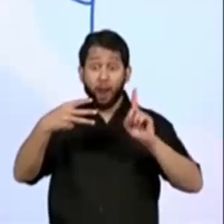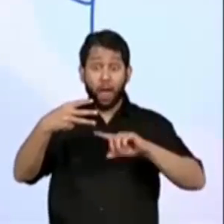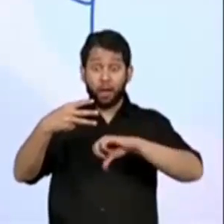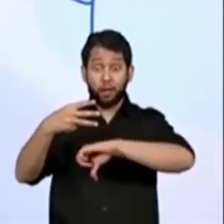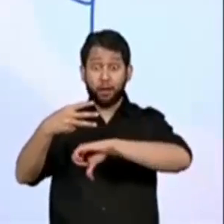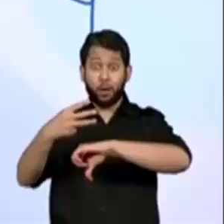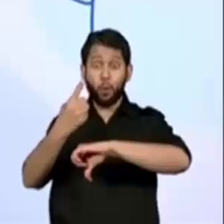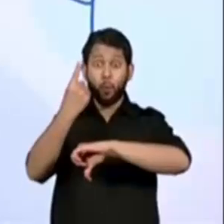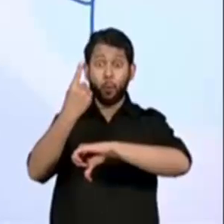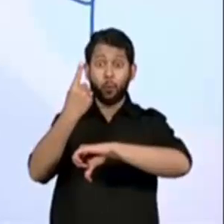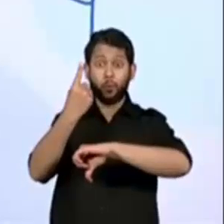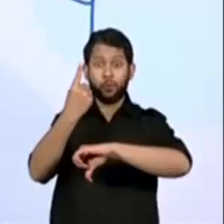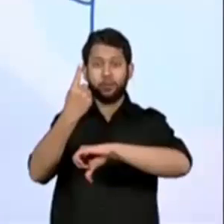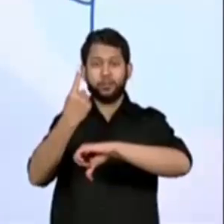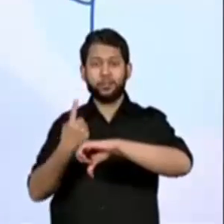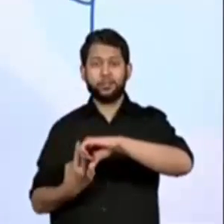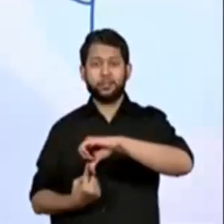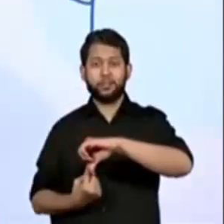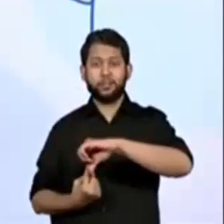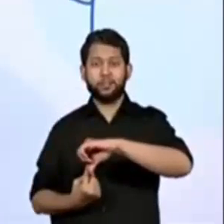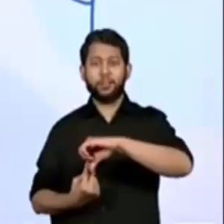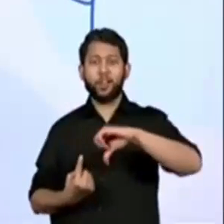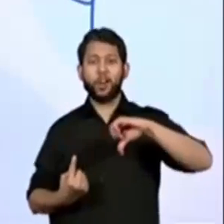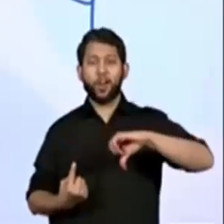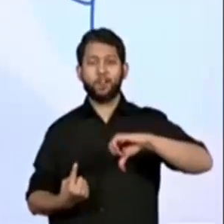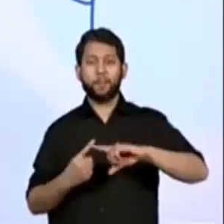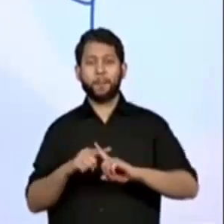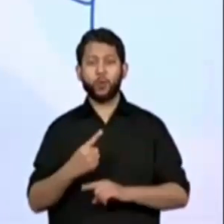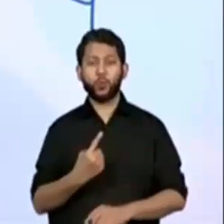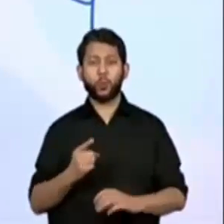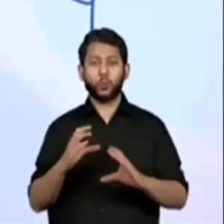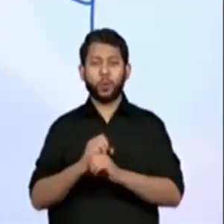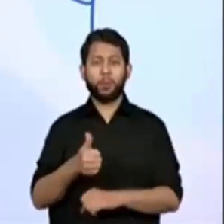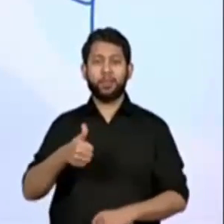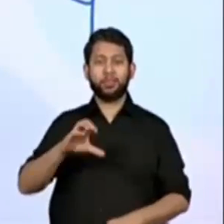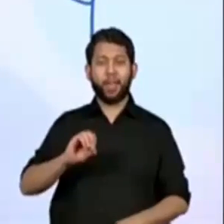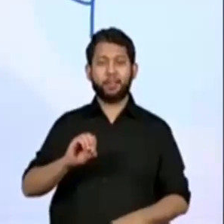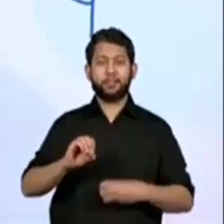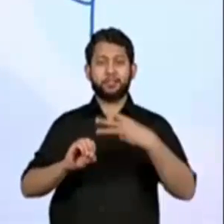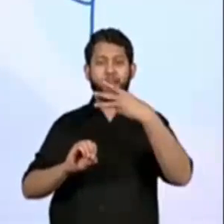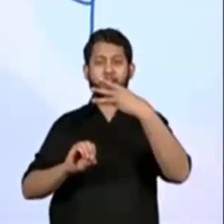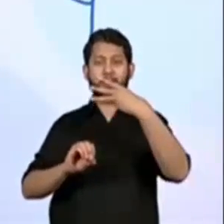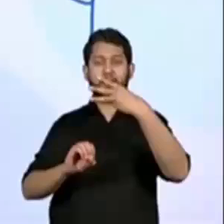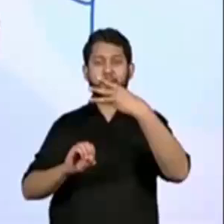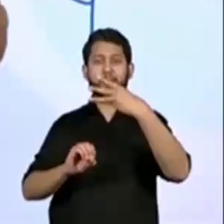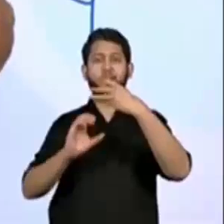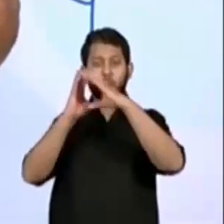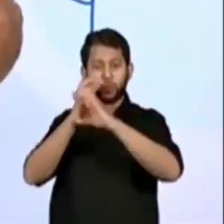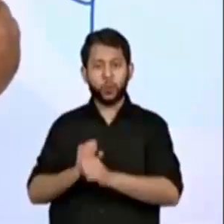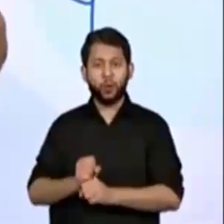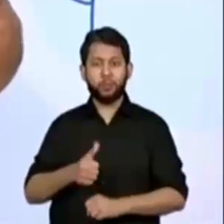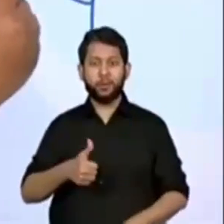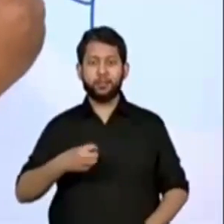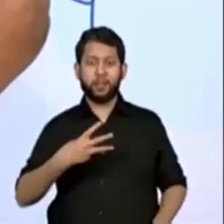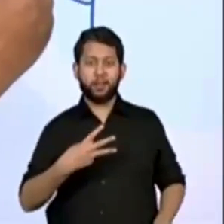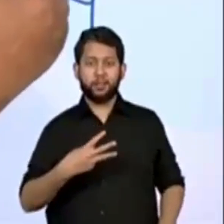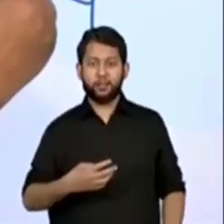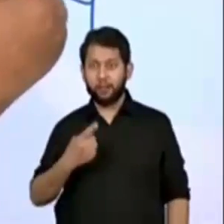mais o 1, 10. E 10 mais 3, e aí, 13. Bora anotar